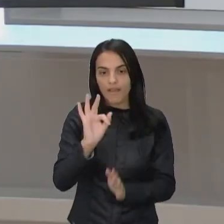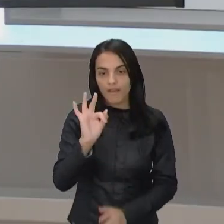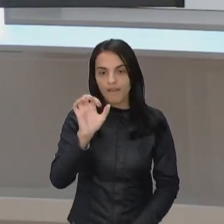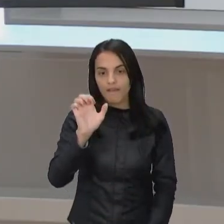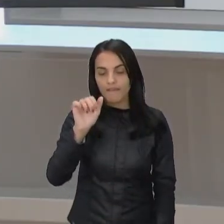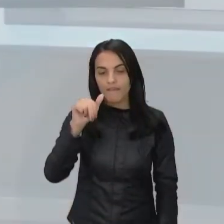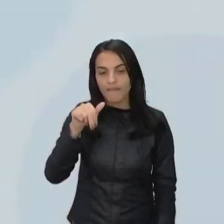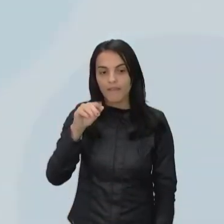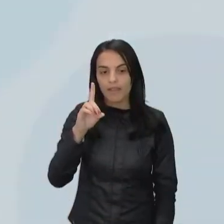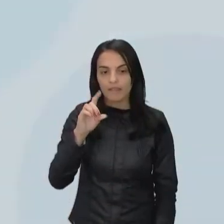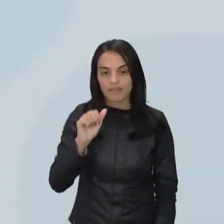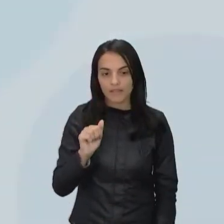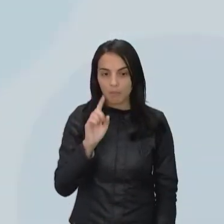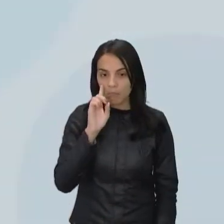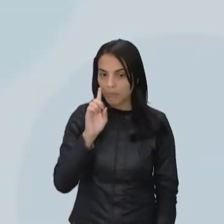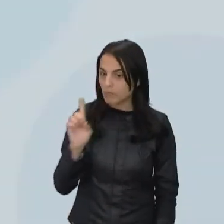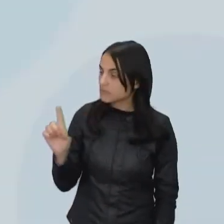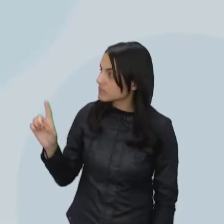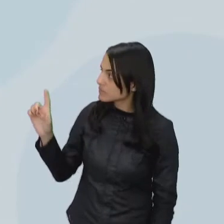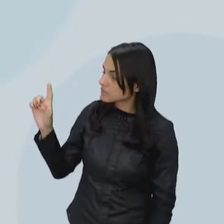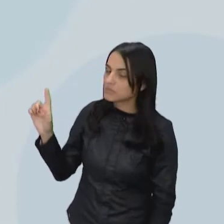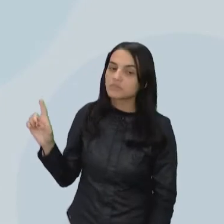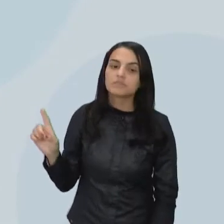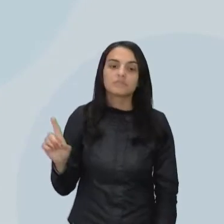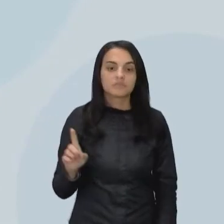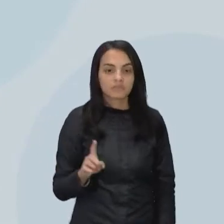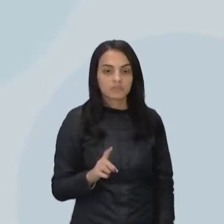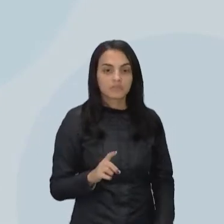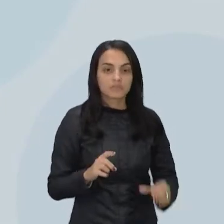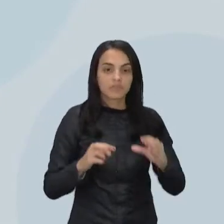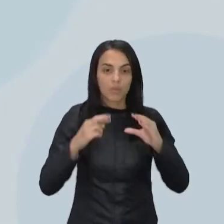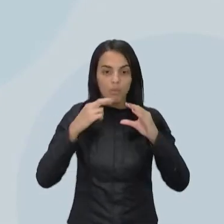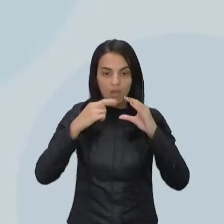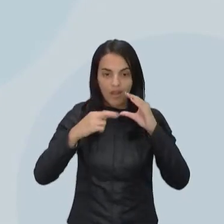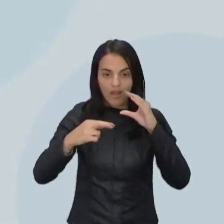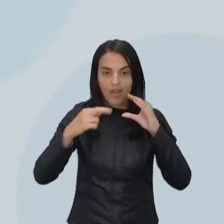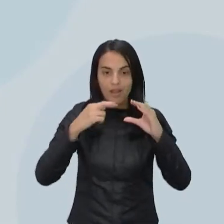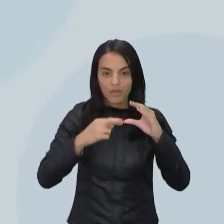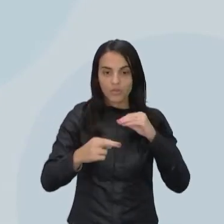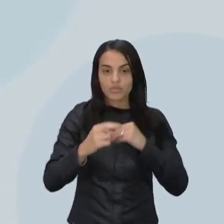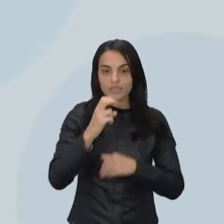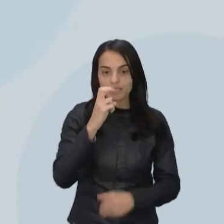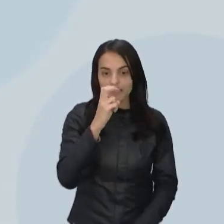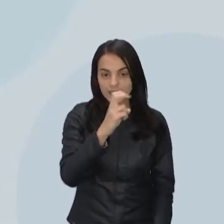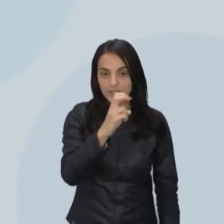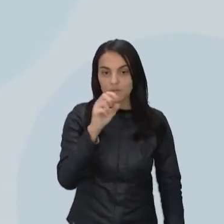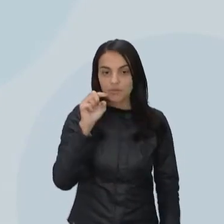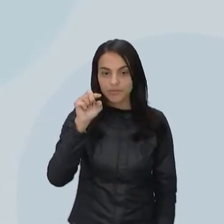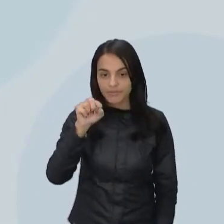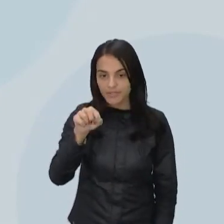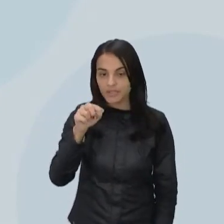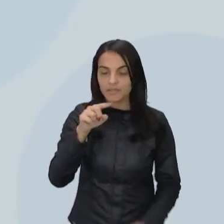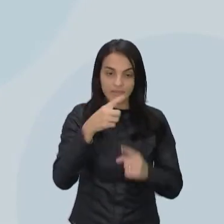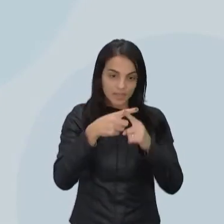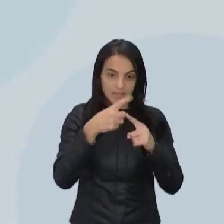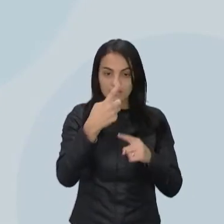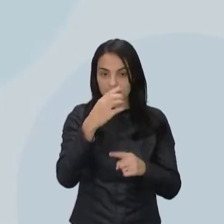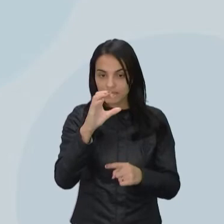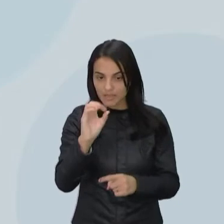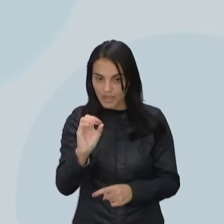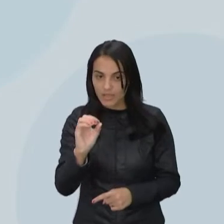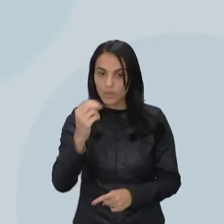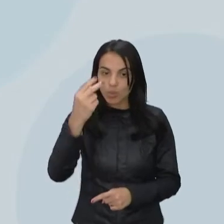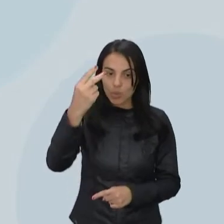então valer o raio de 5 vezes 10 a menos 2 metros e